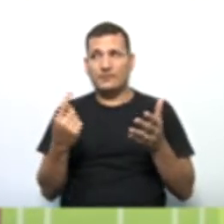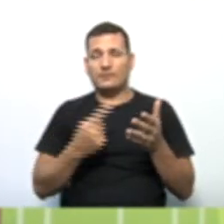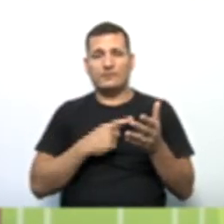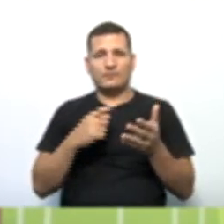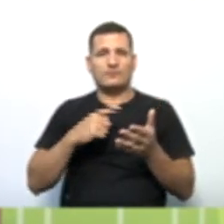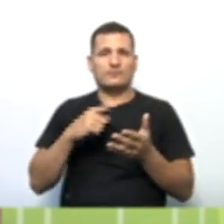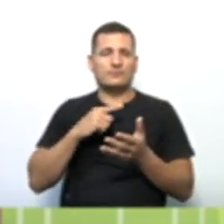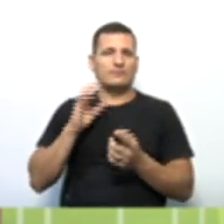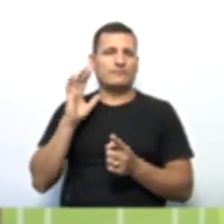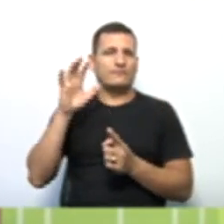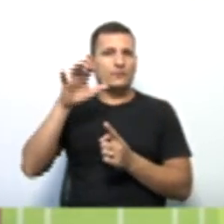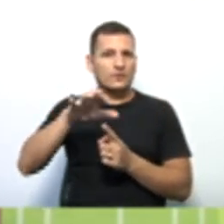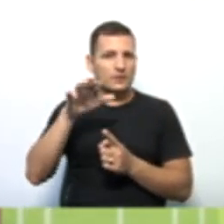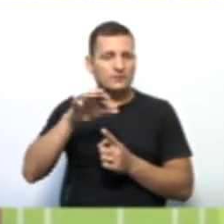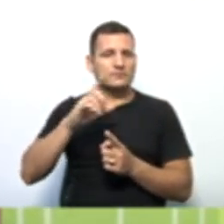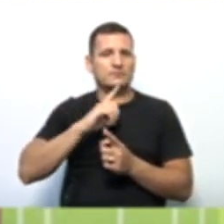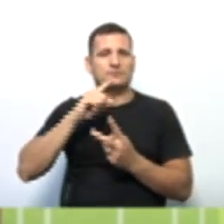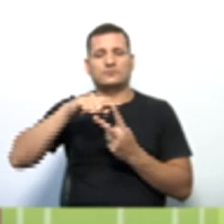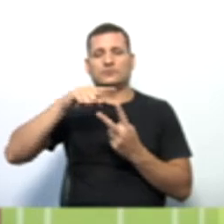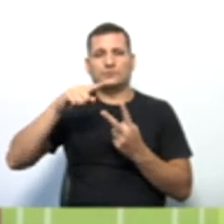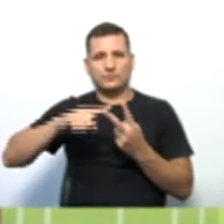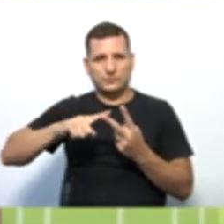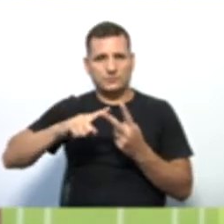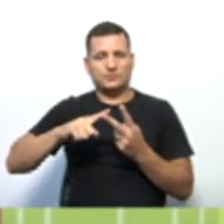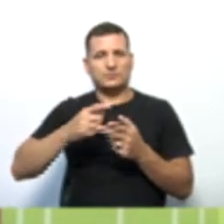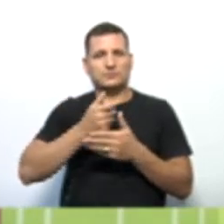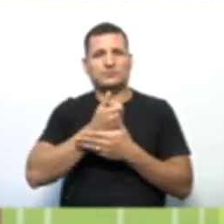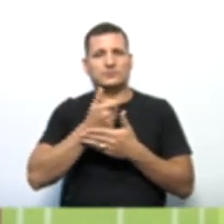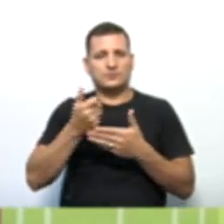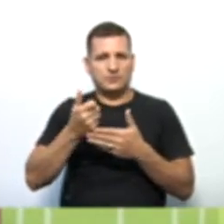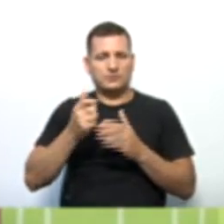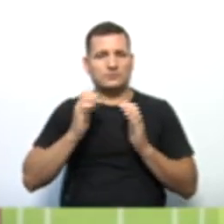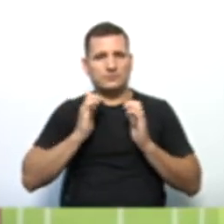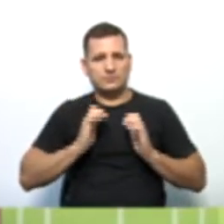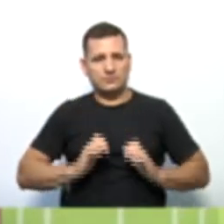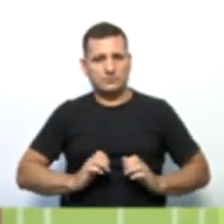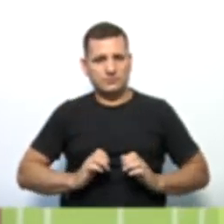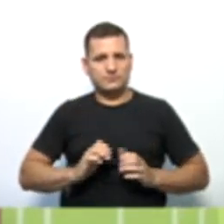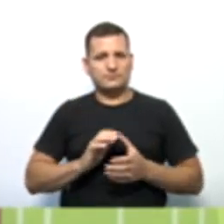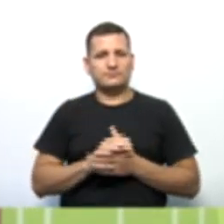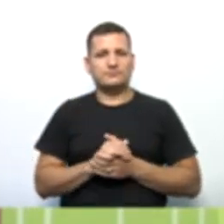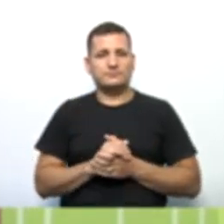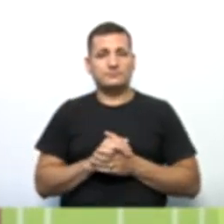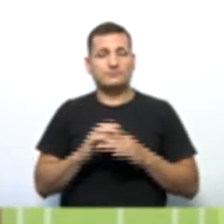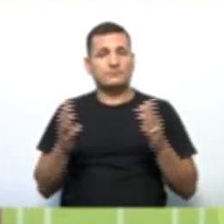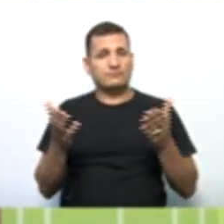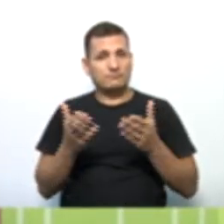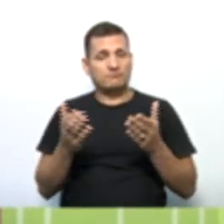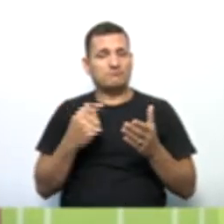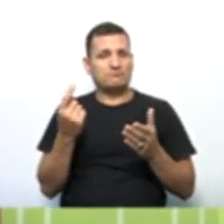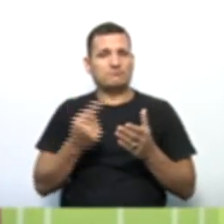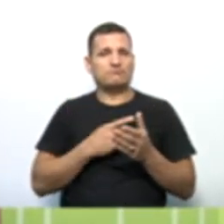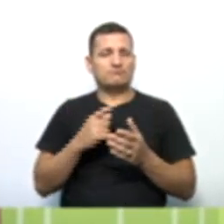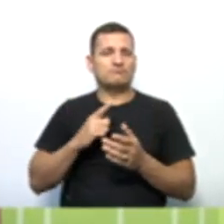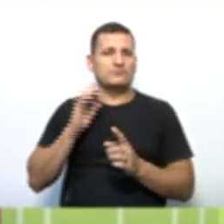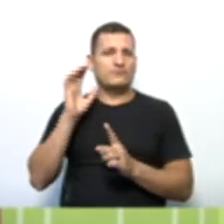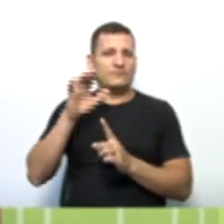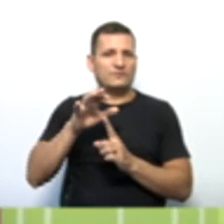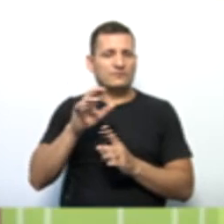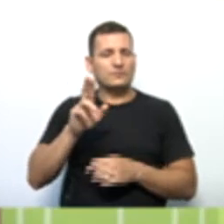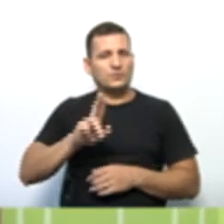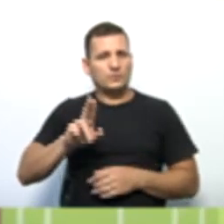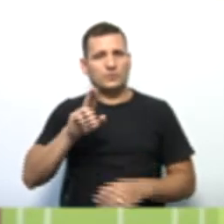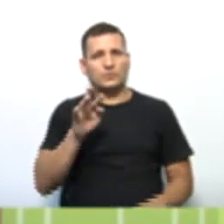dessas duas perspectivas morais, dessas duas perspectivas éticas. Hoje a gente sofre muita influência mesma do